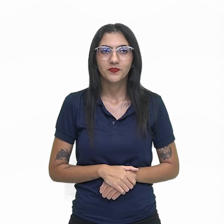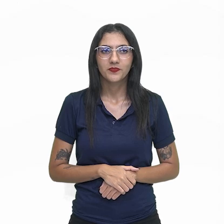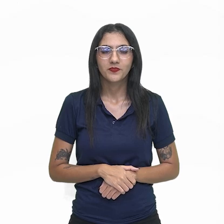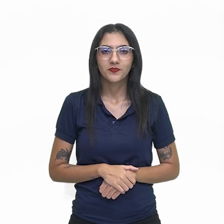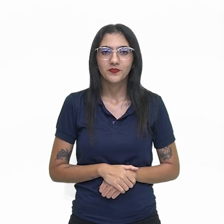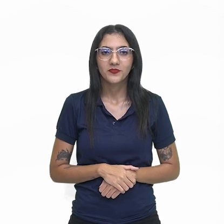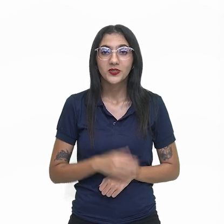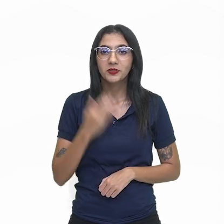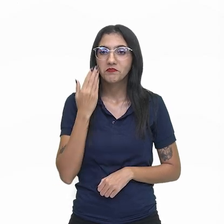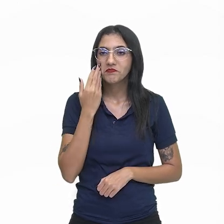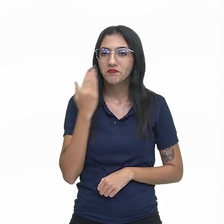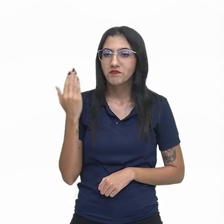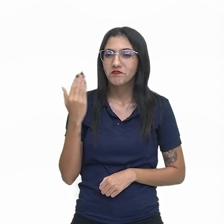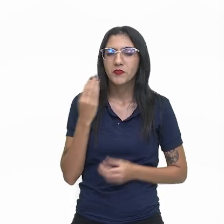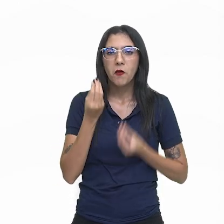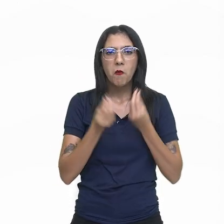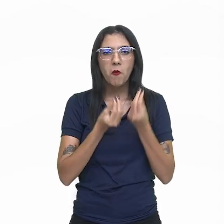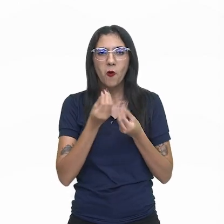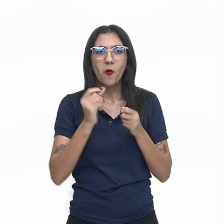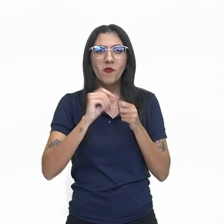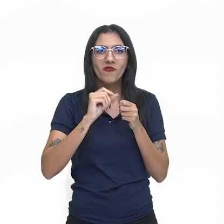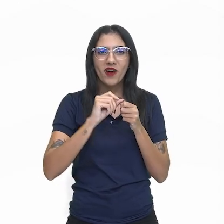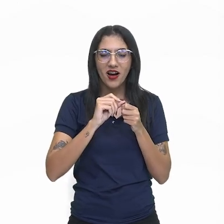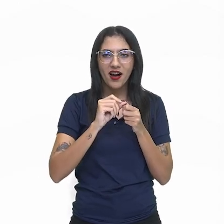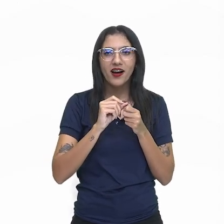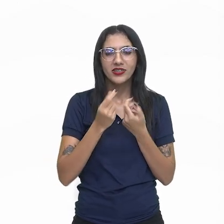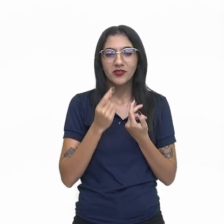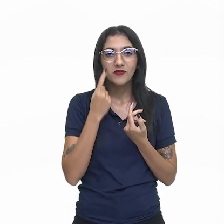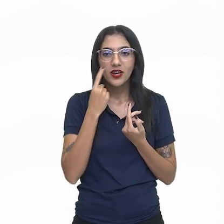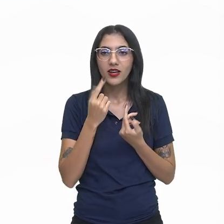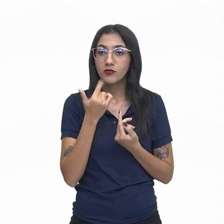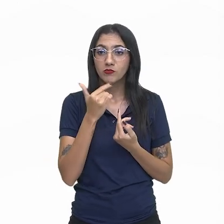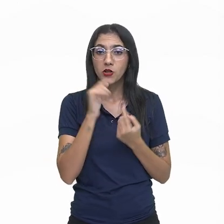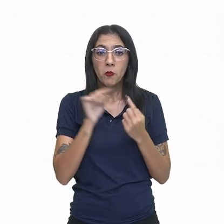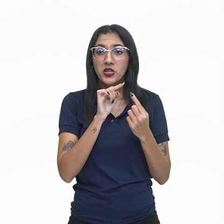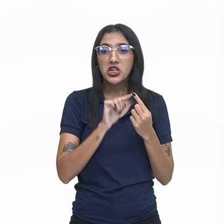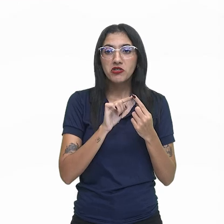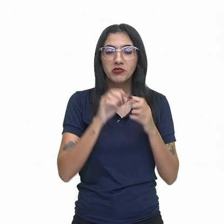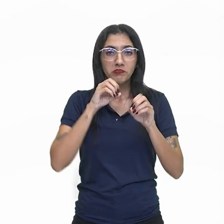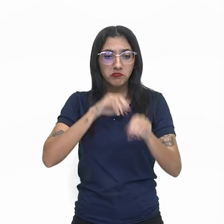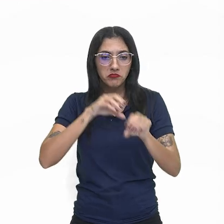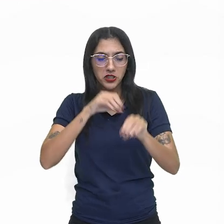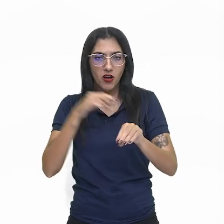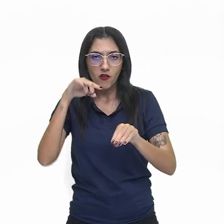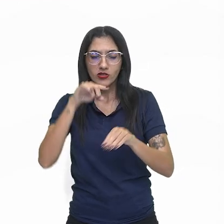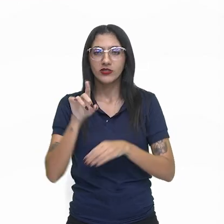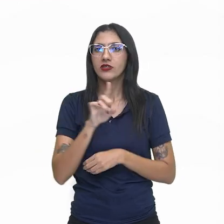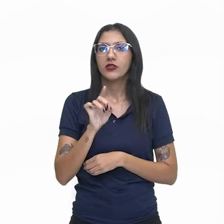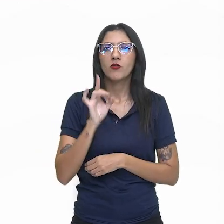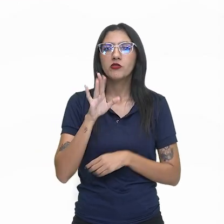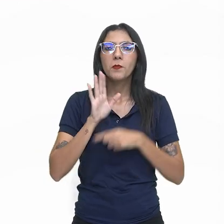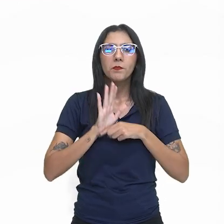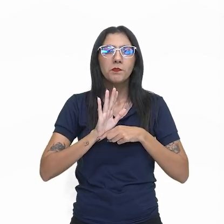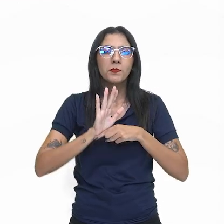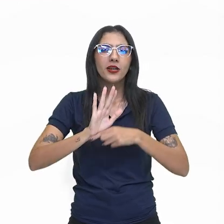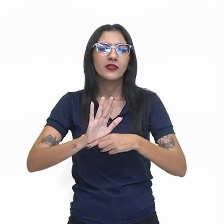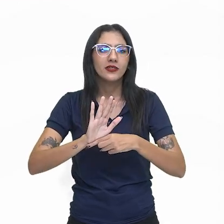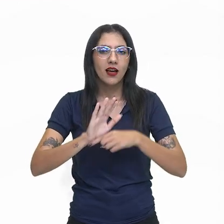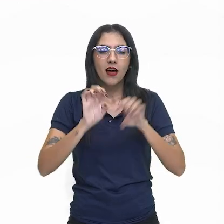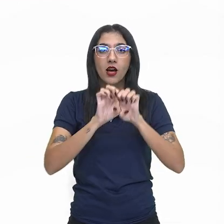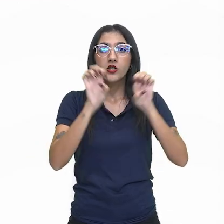Pois é, aí tem aí o modo de preparo, como eu já falei, não é a intenção ensinar a fazer o bolo, né? A intenção é mostrar